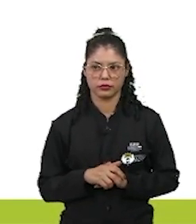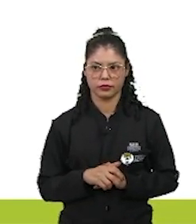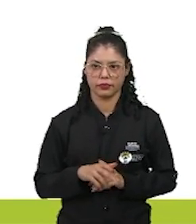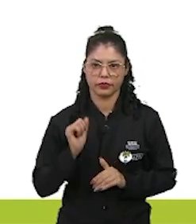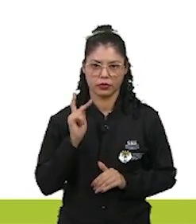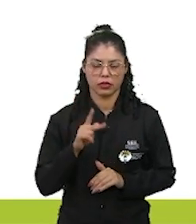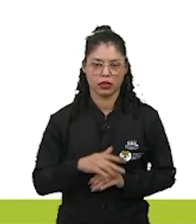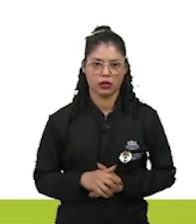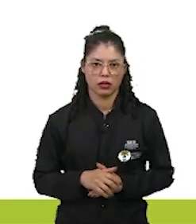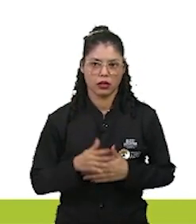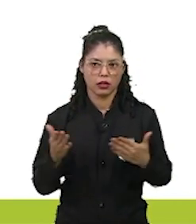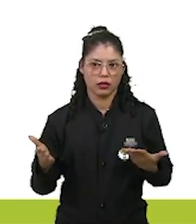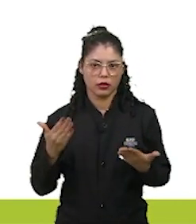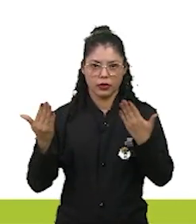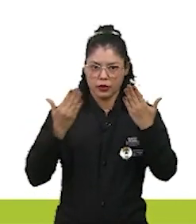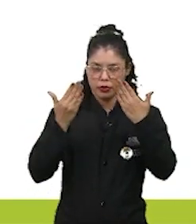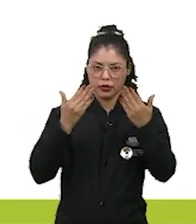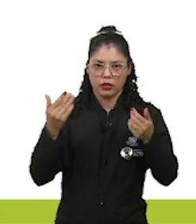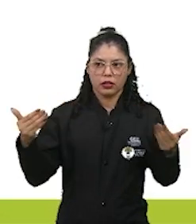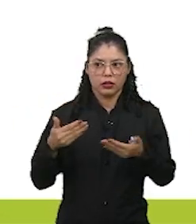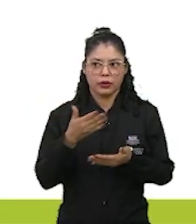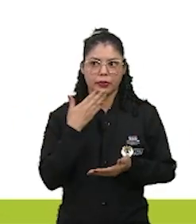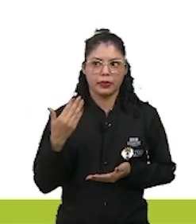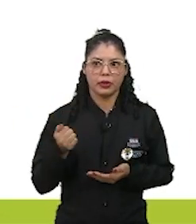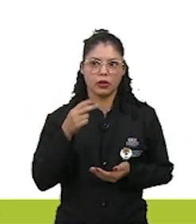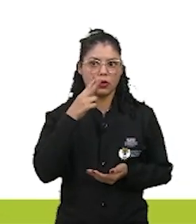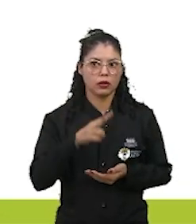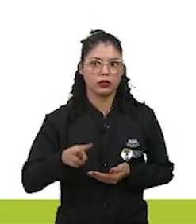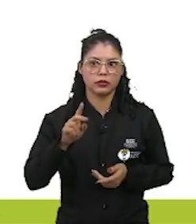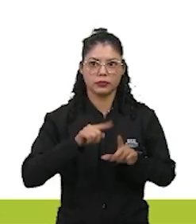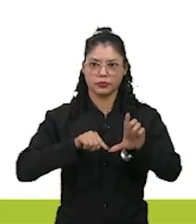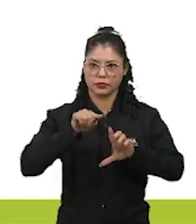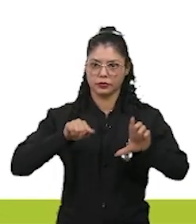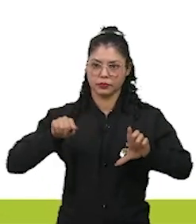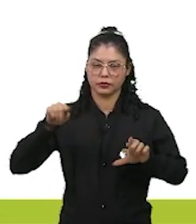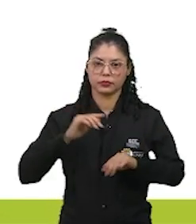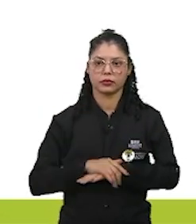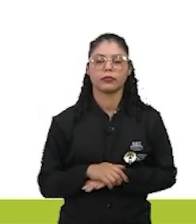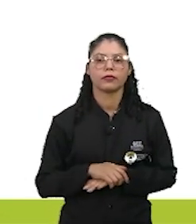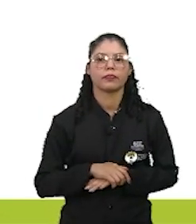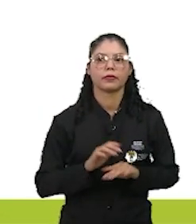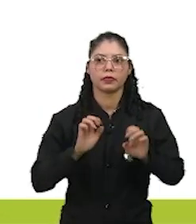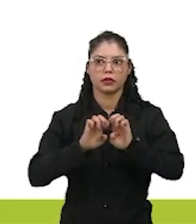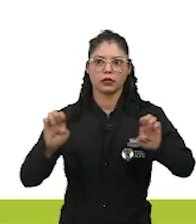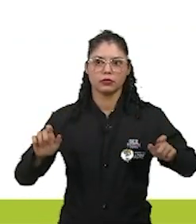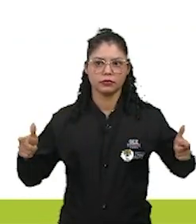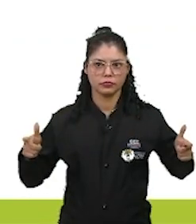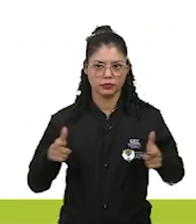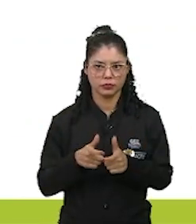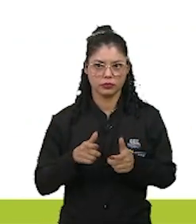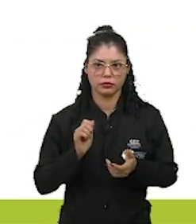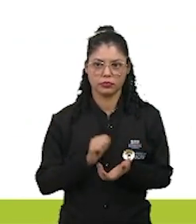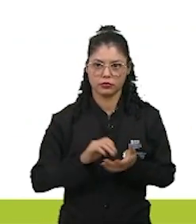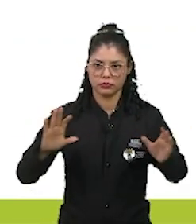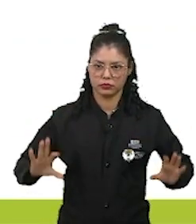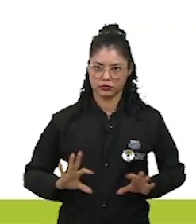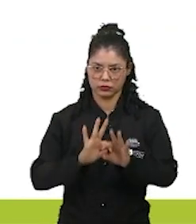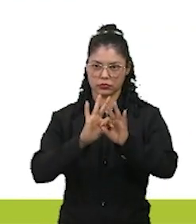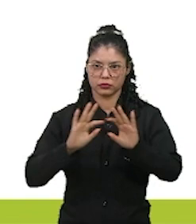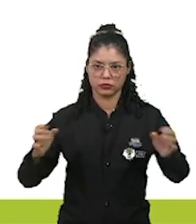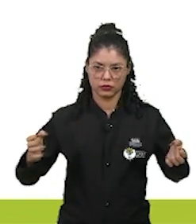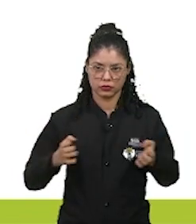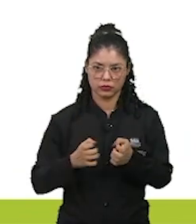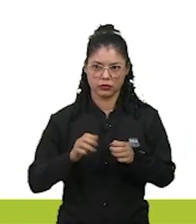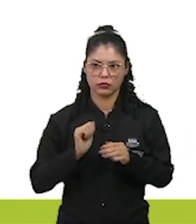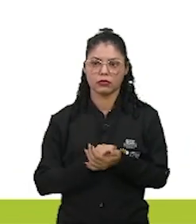Ok, pessoal? Então tá aí as comparações, a gente vai ver melhor isso olhando para os gráficos, tá bom? Equação reduzida, vamos lá. Relacionando a equação reduzida com a